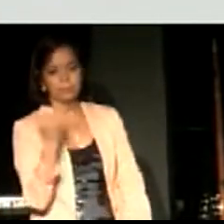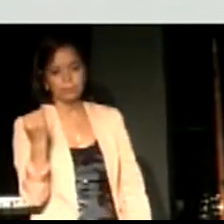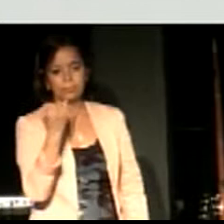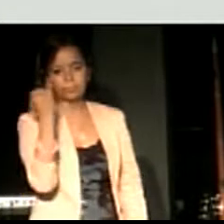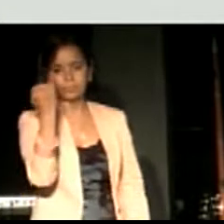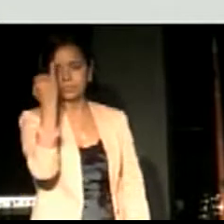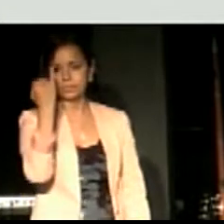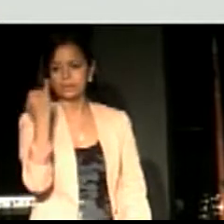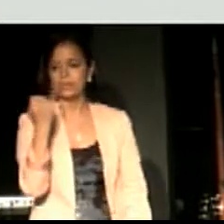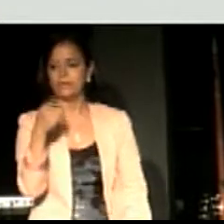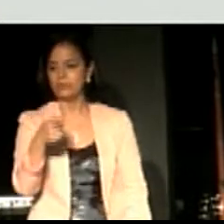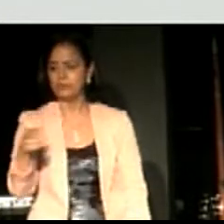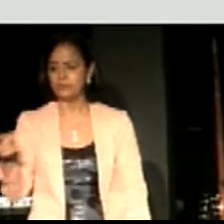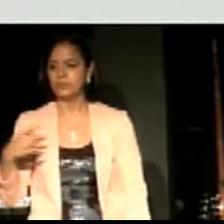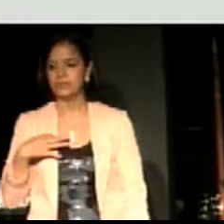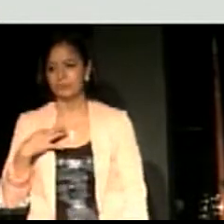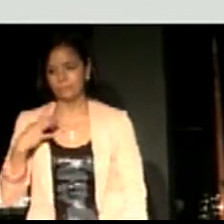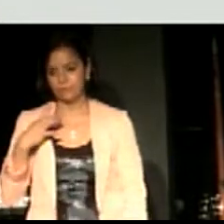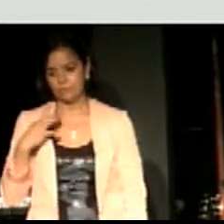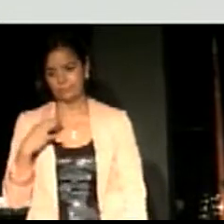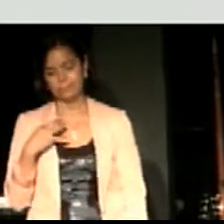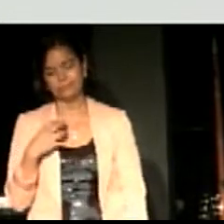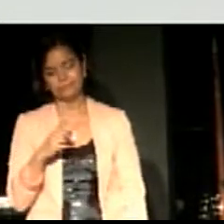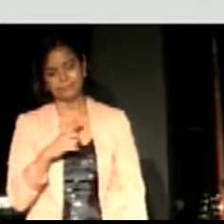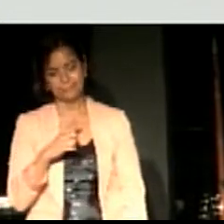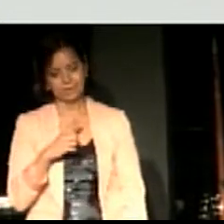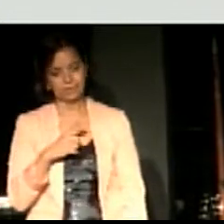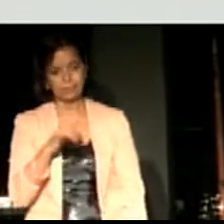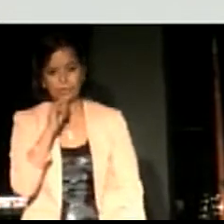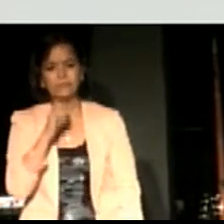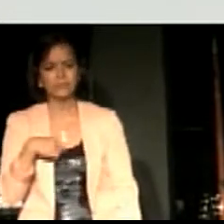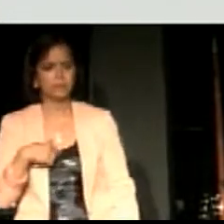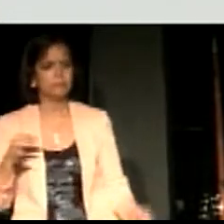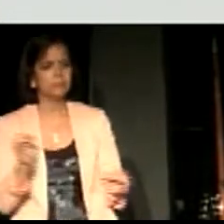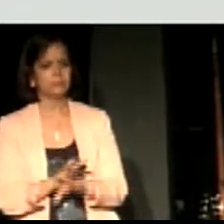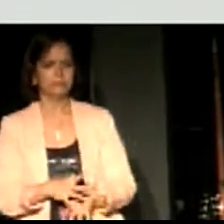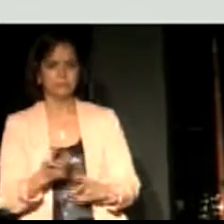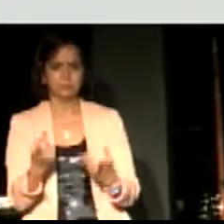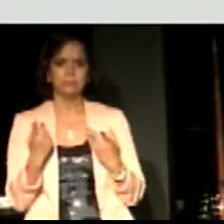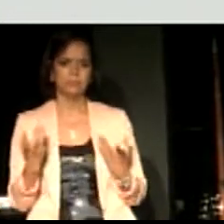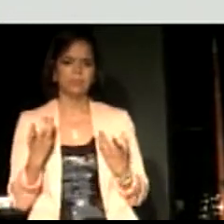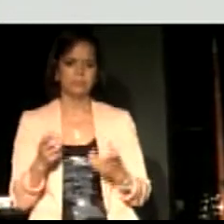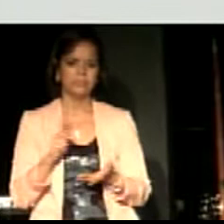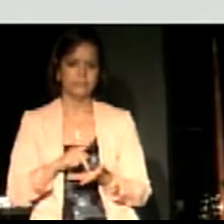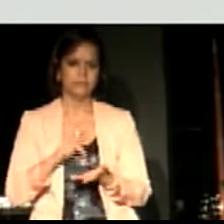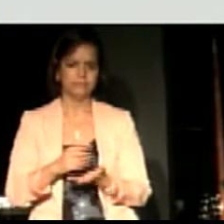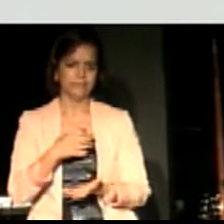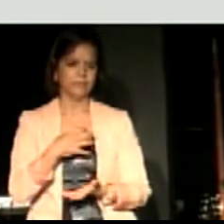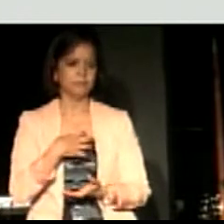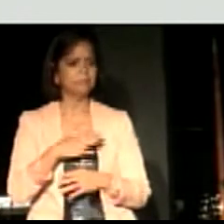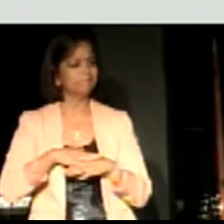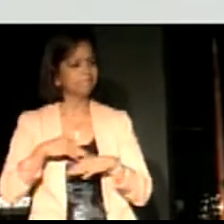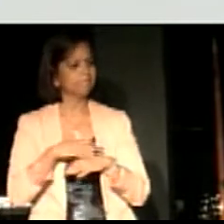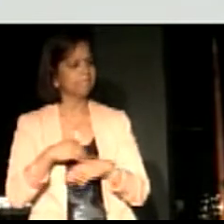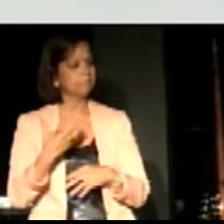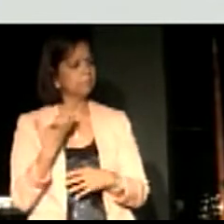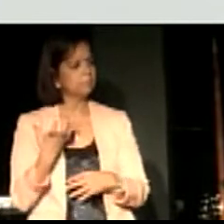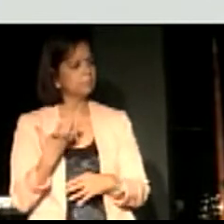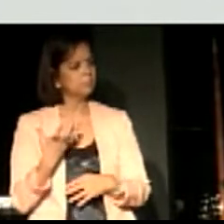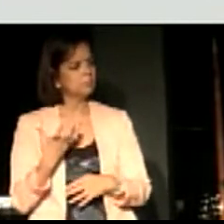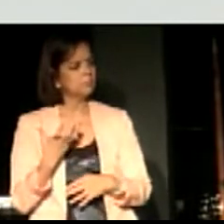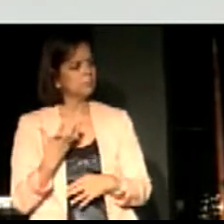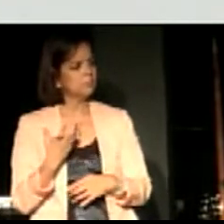a disponibilidade. Você está disponível a ser manso?